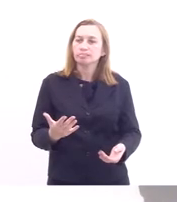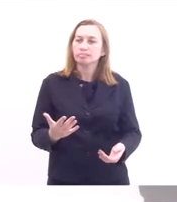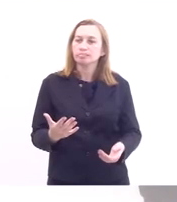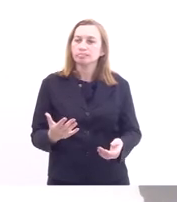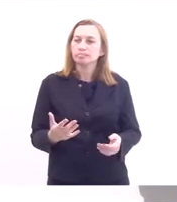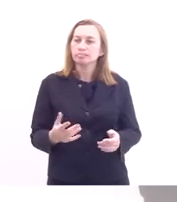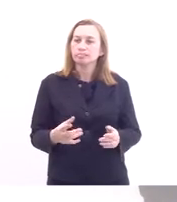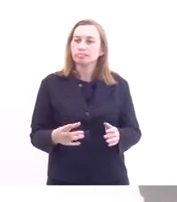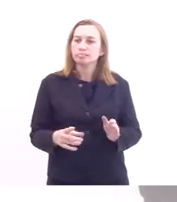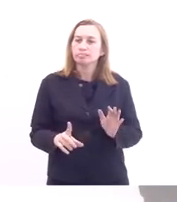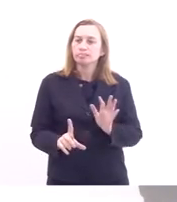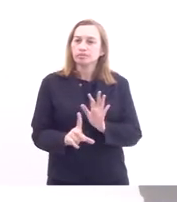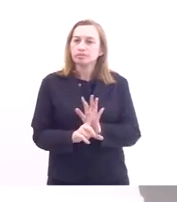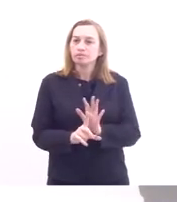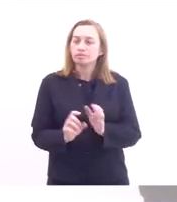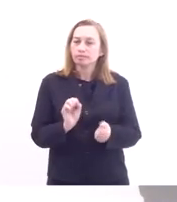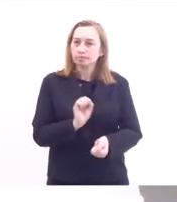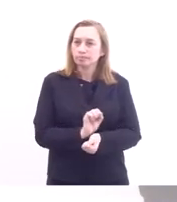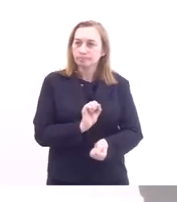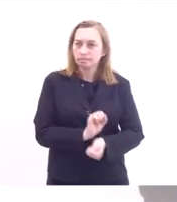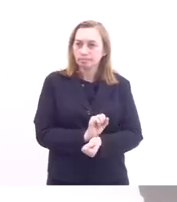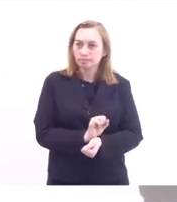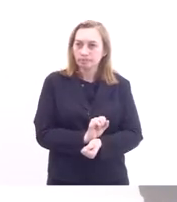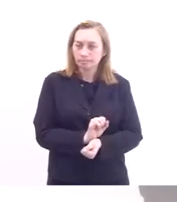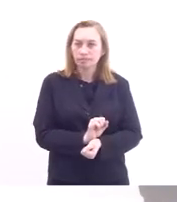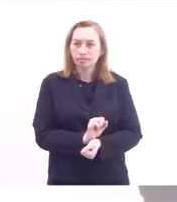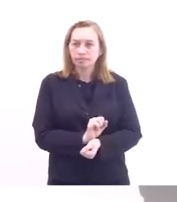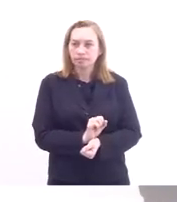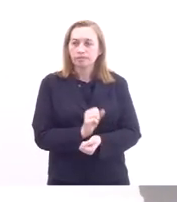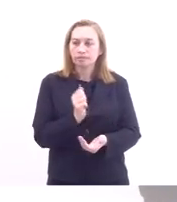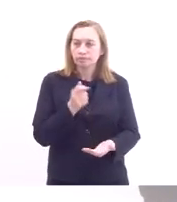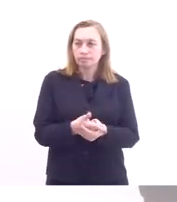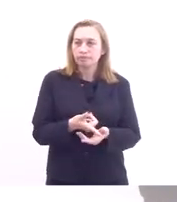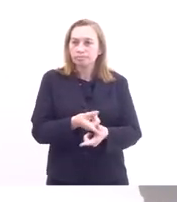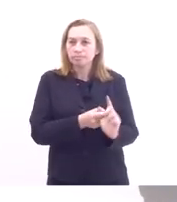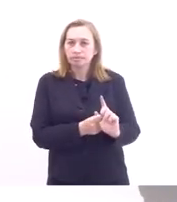até que seja homologado o regime de recuperação fiscal.